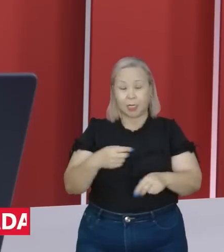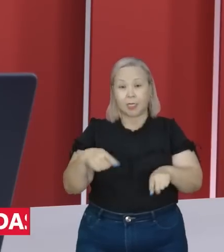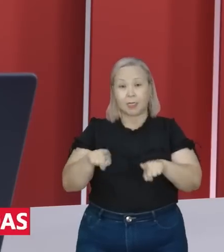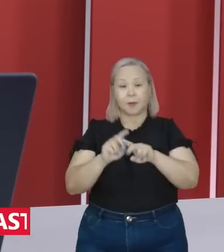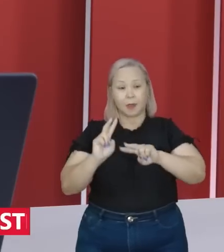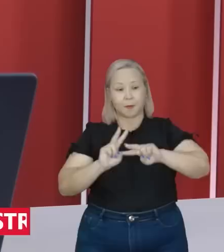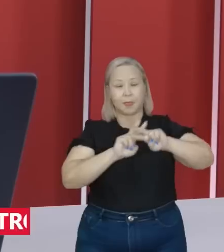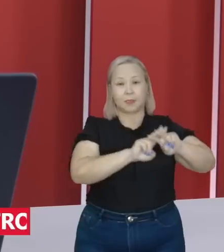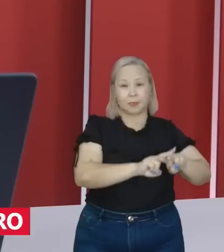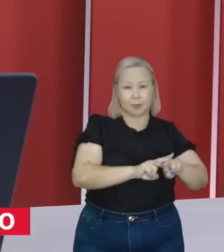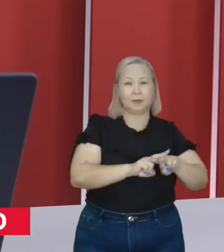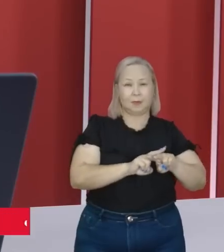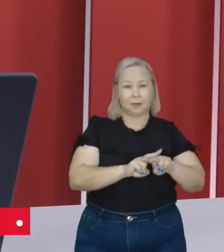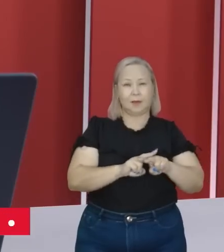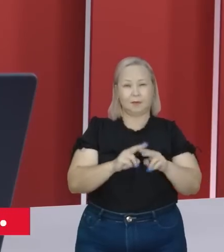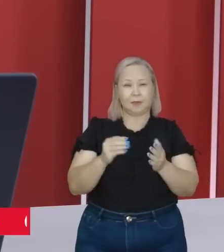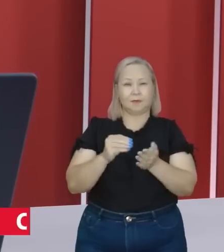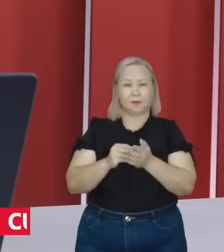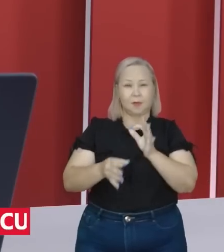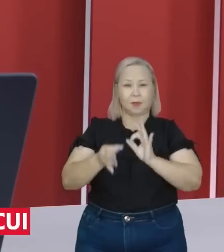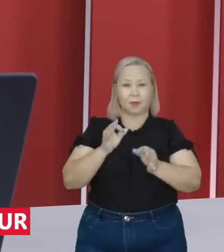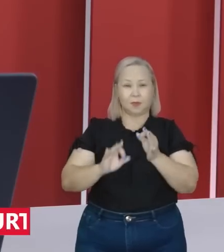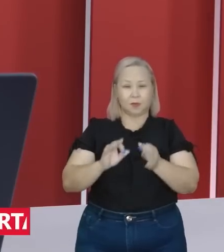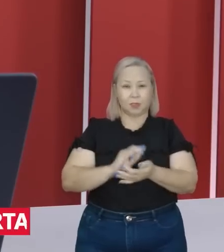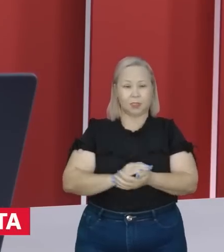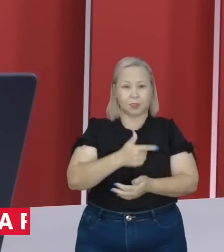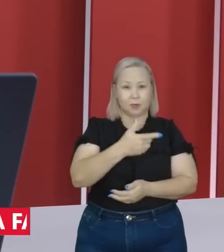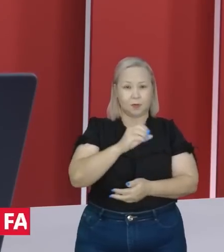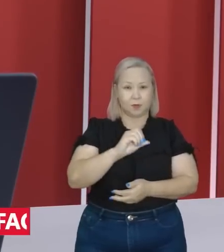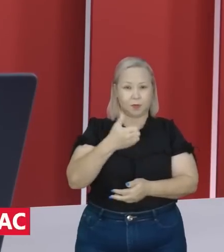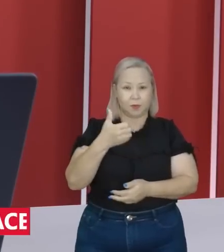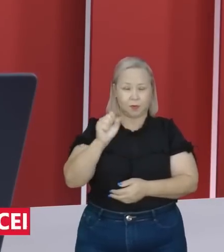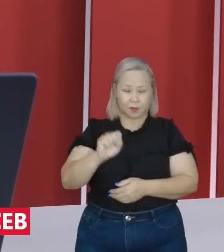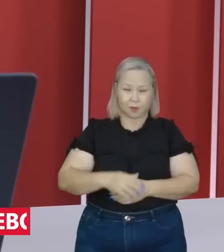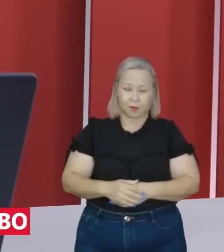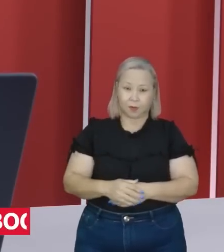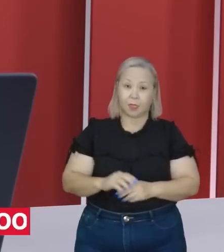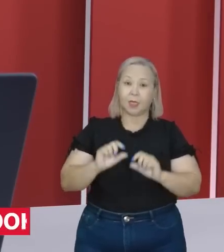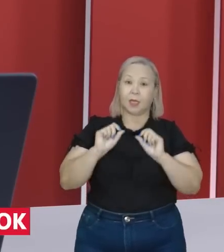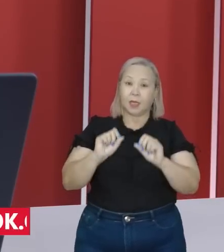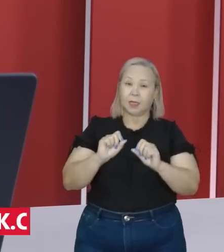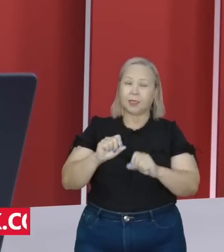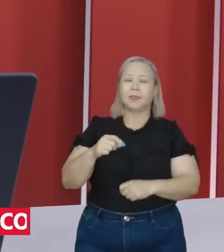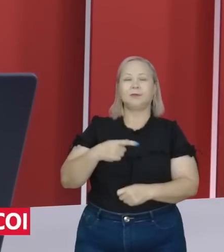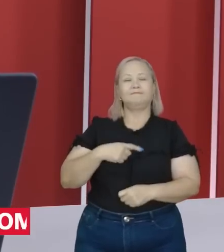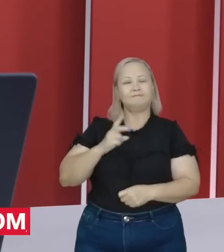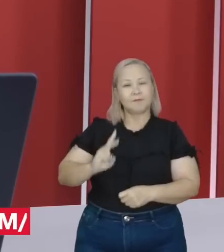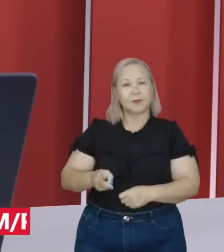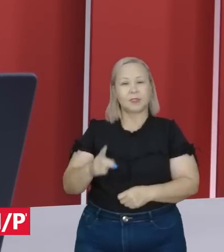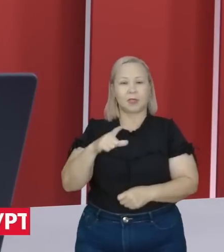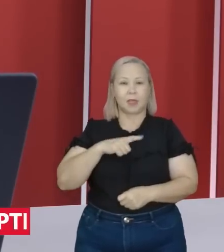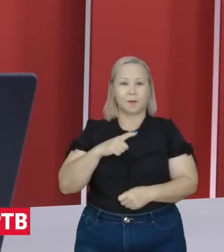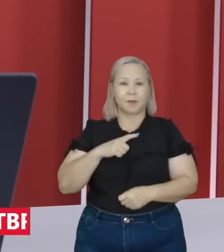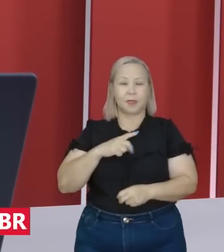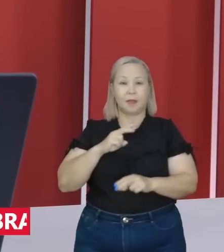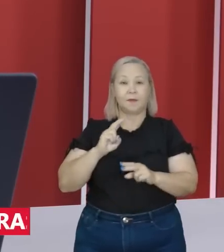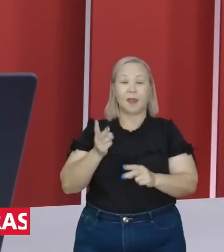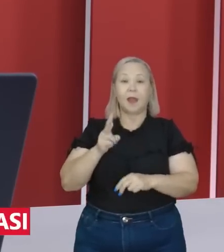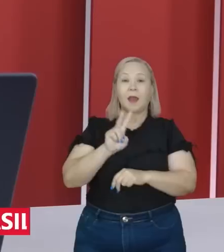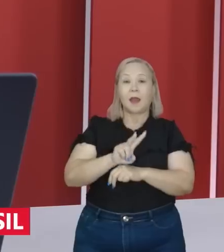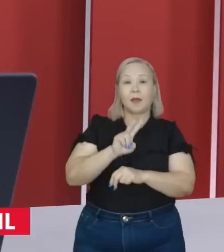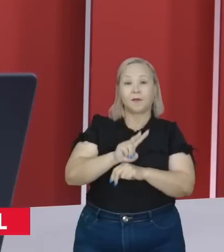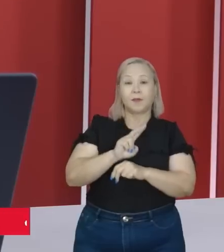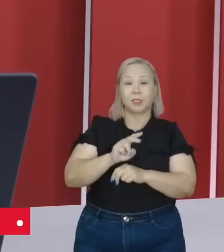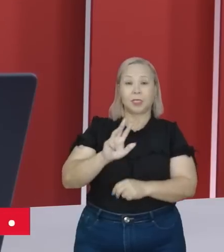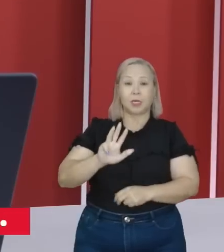2018. E invertendo as saudações que recebia todos os dias da vigília Lula Livre, enquanto esteve privado de sua